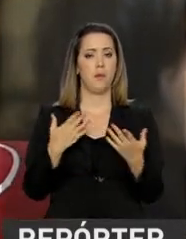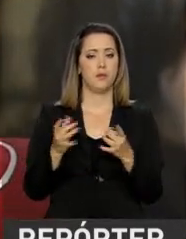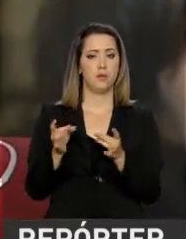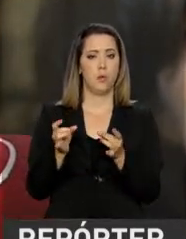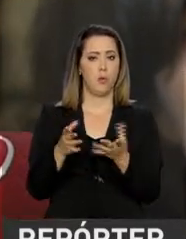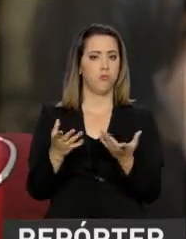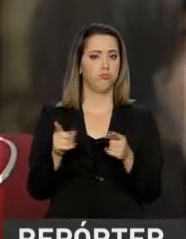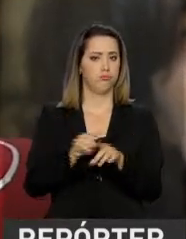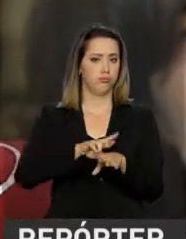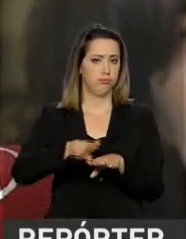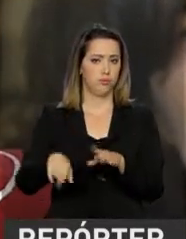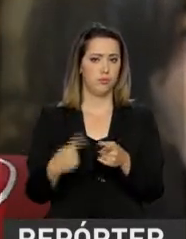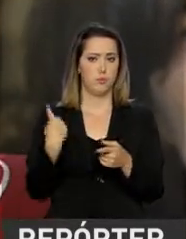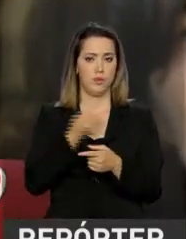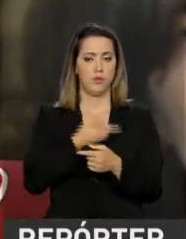agora